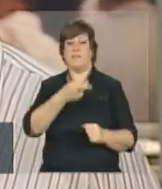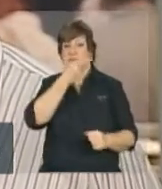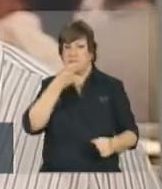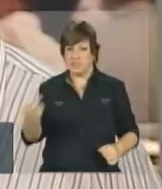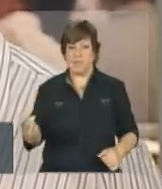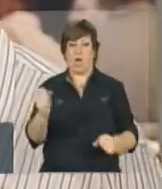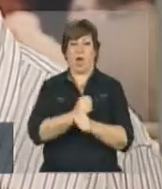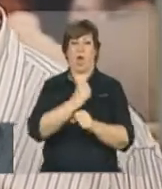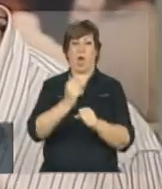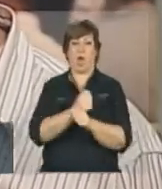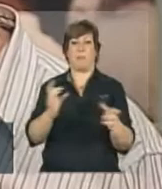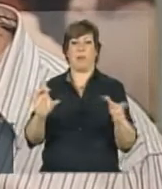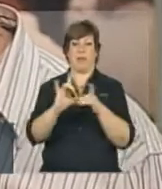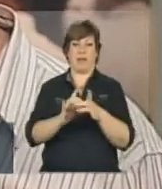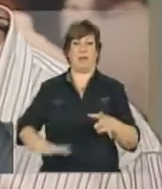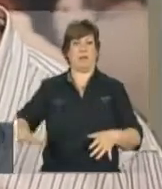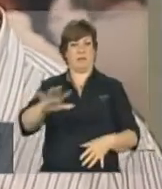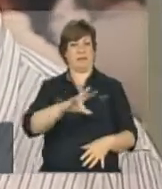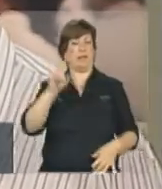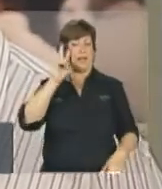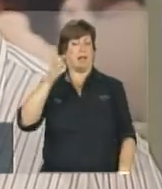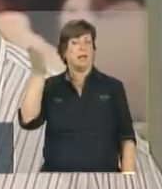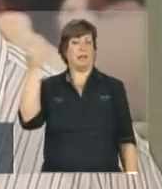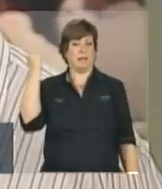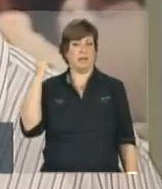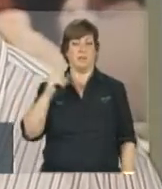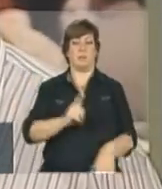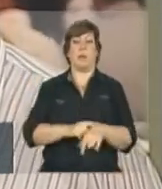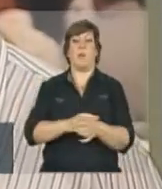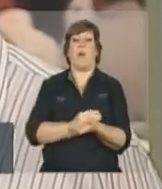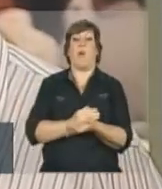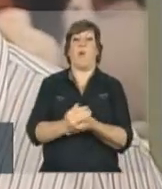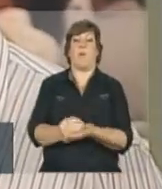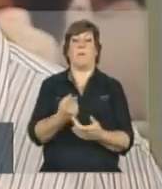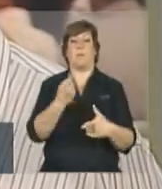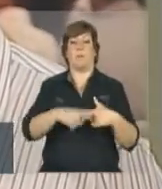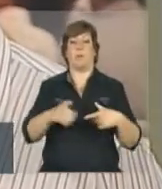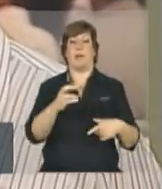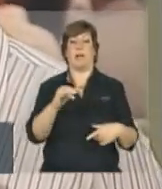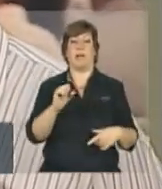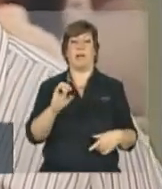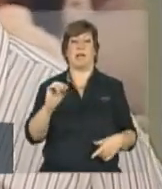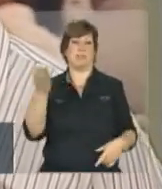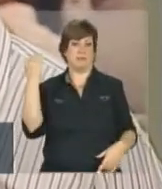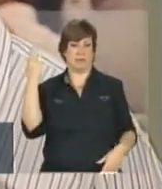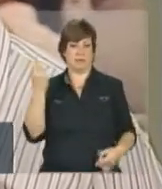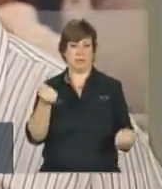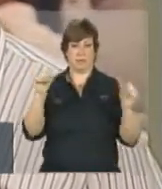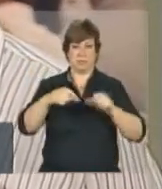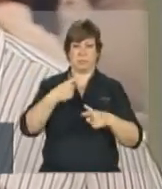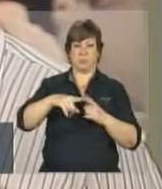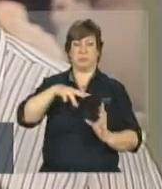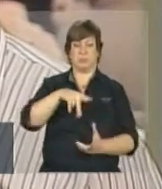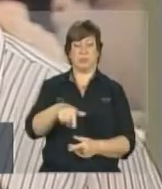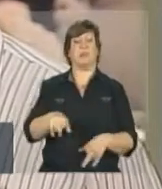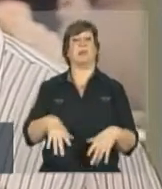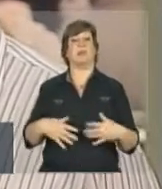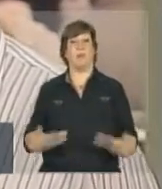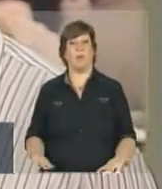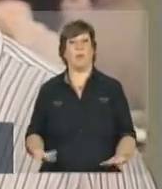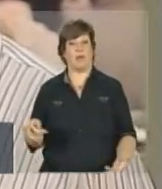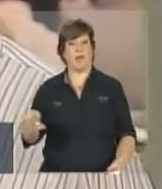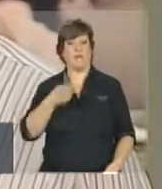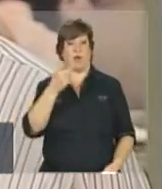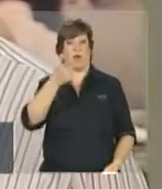da integração, exatamente naquele momento de início da crise financeira, e reafirmou hoje